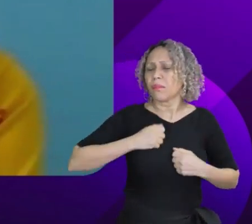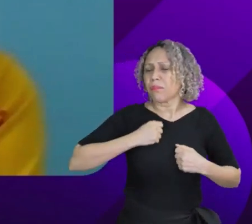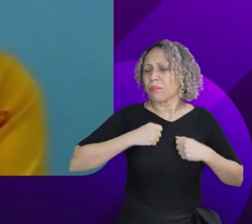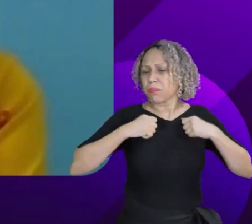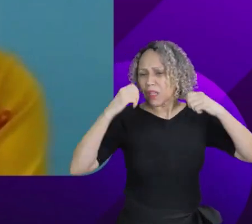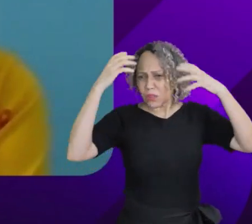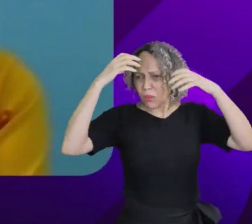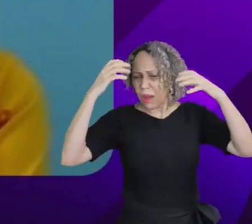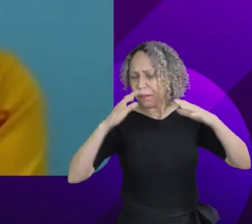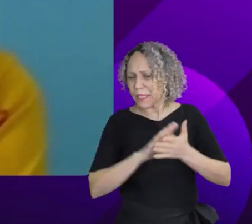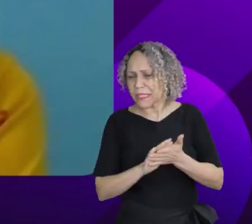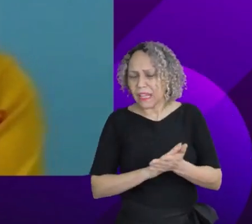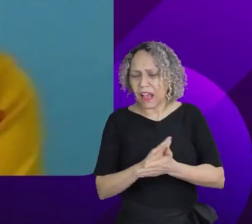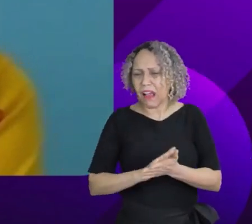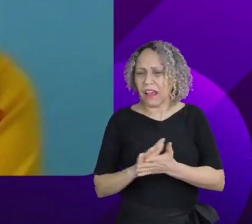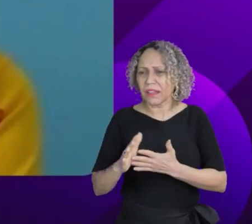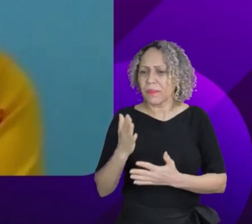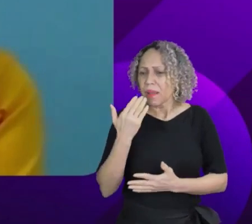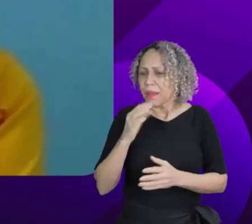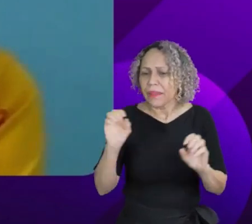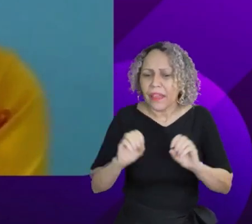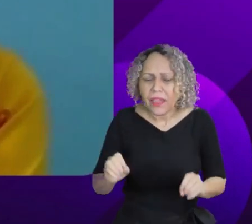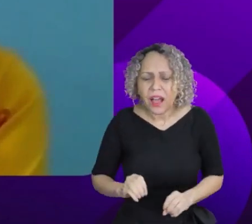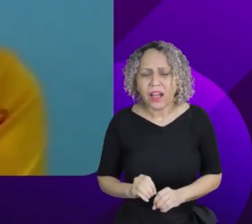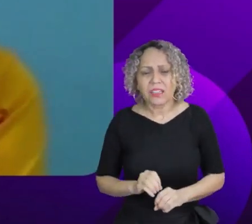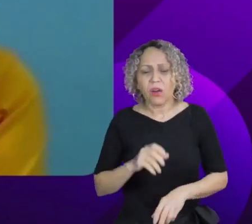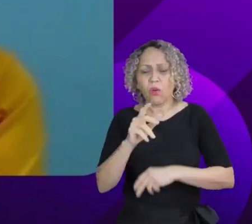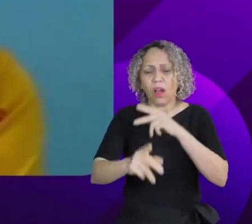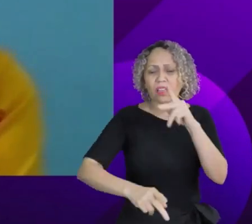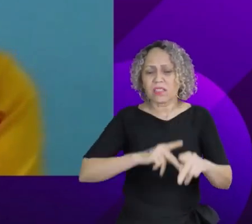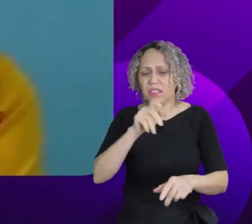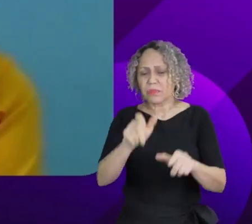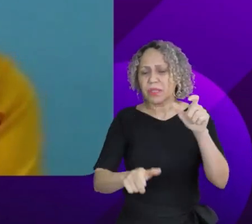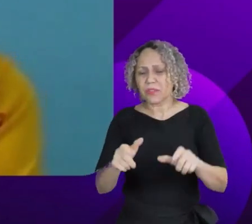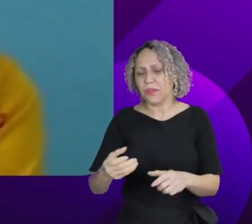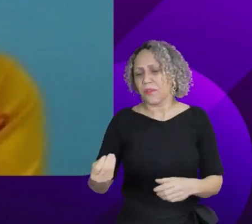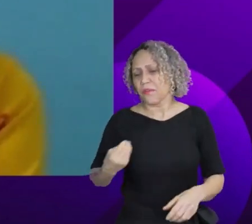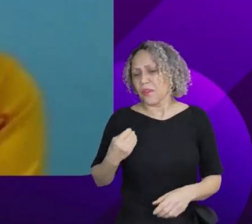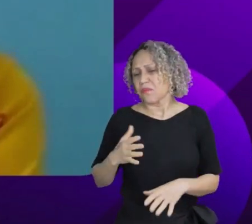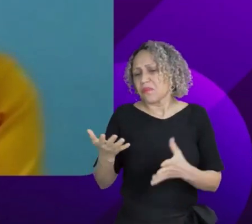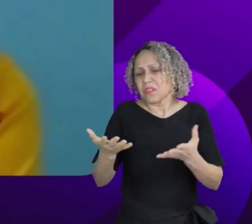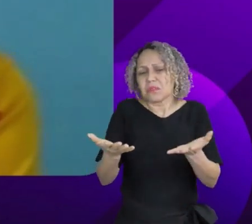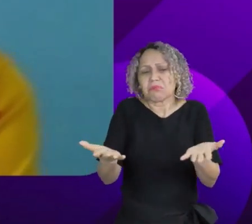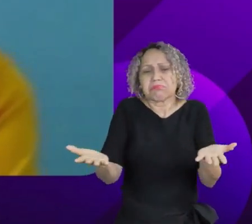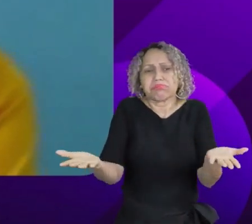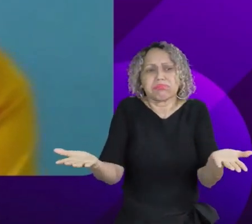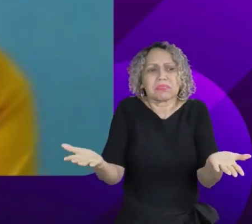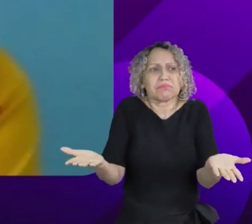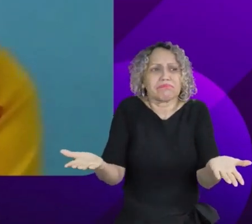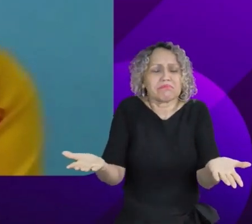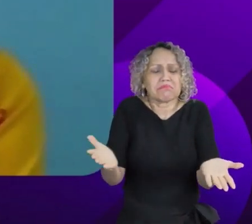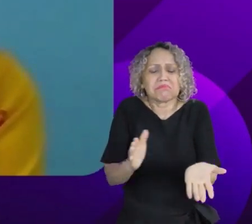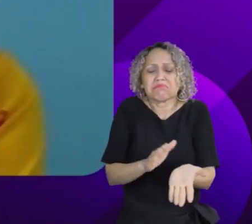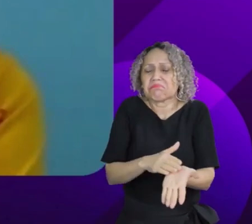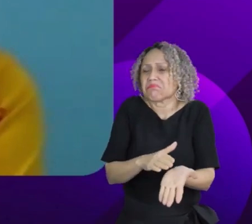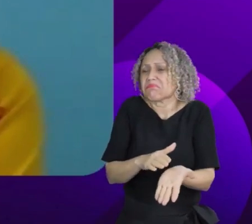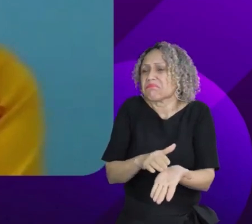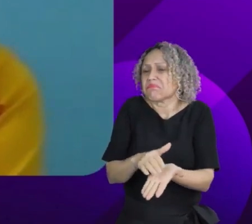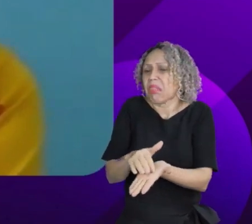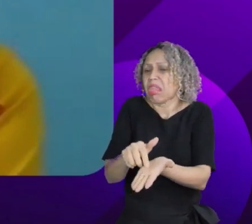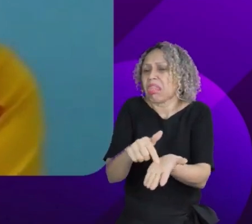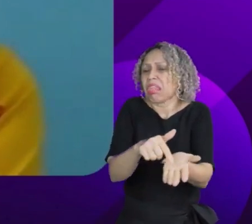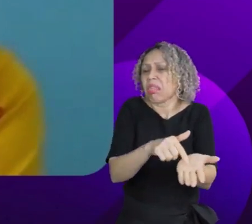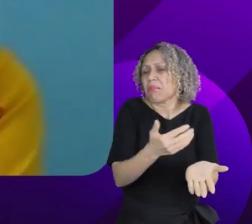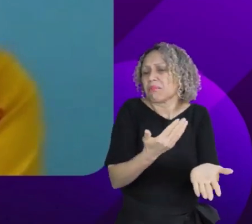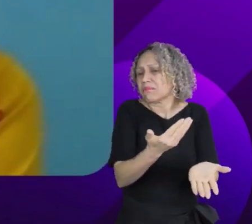que está à mercê, mas que a gente vai estar de alguma forma ajudando, e a União está fazendo esse papel quanto outros movimentos, mas ainda é